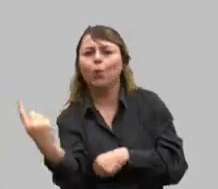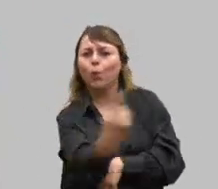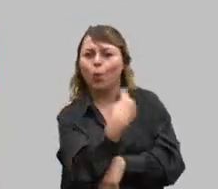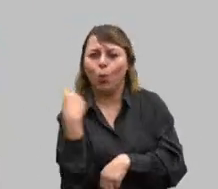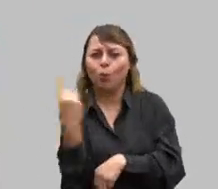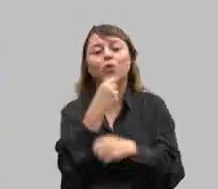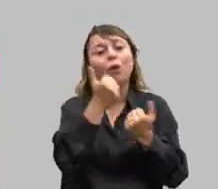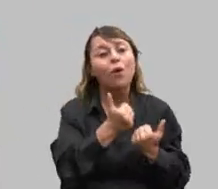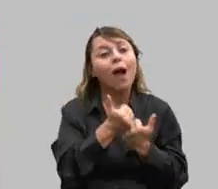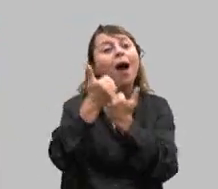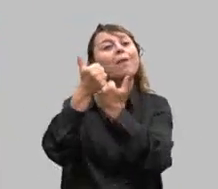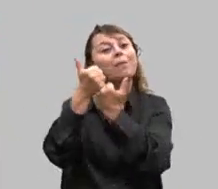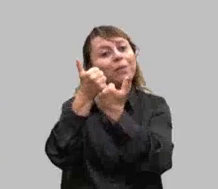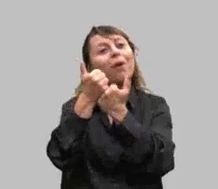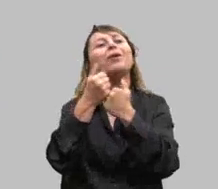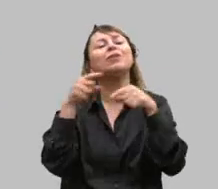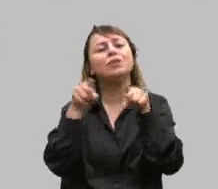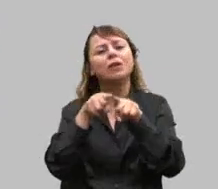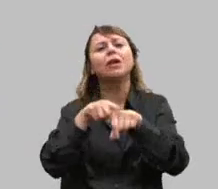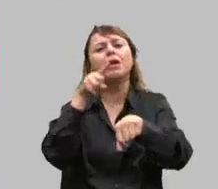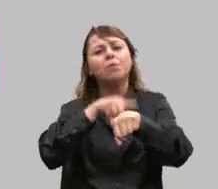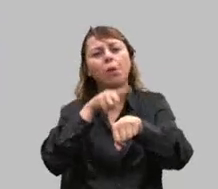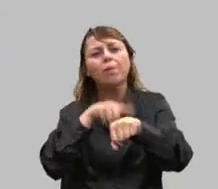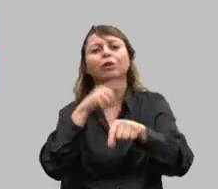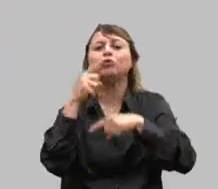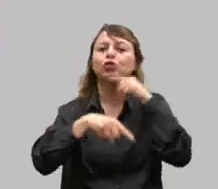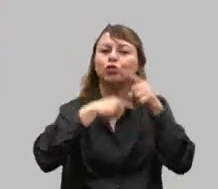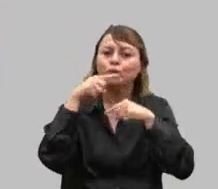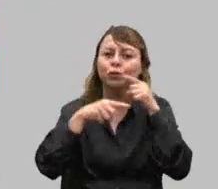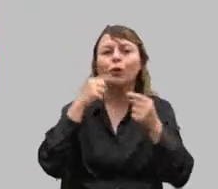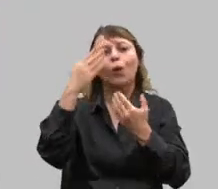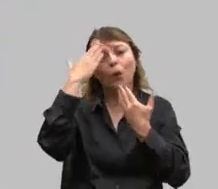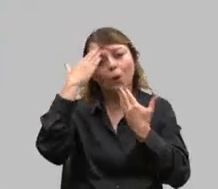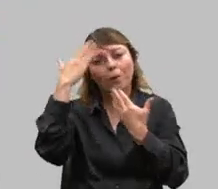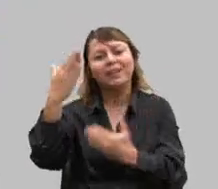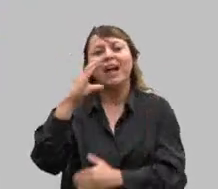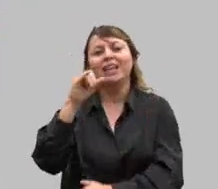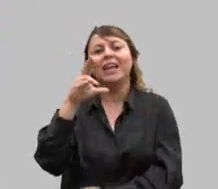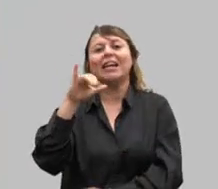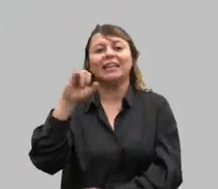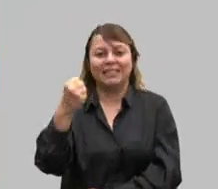e acudimento em momentos de dúvidas Obrigada Cris